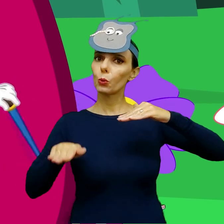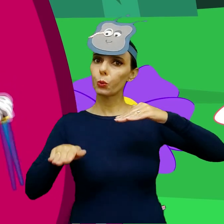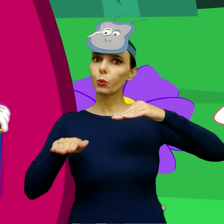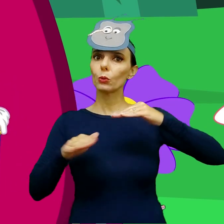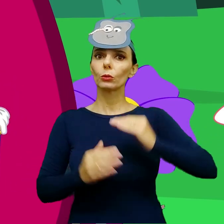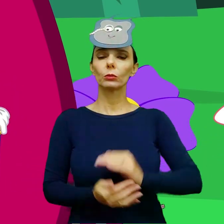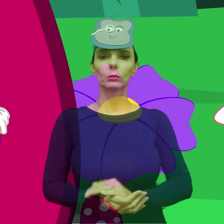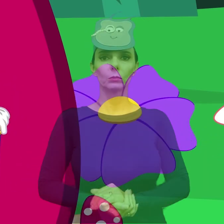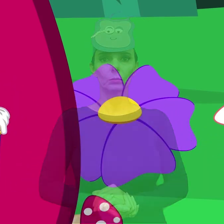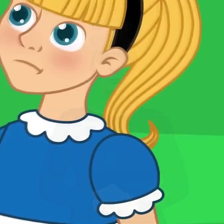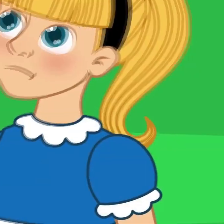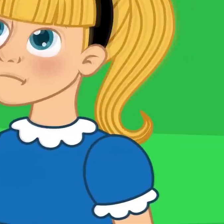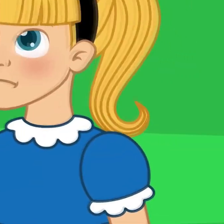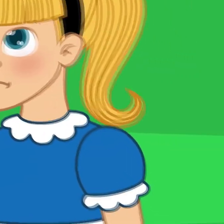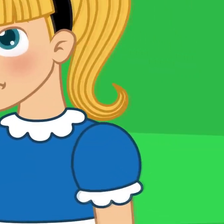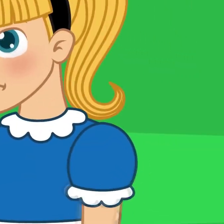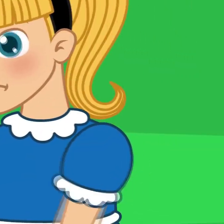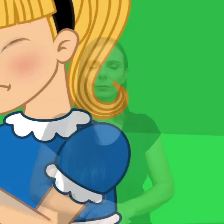lado encolher.